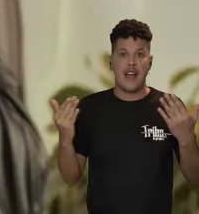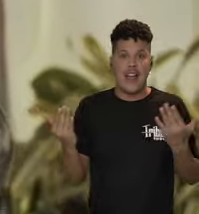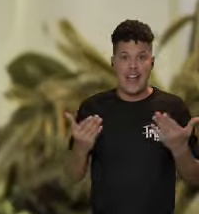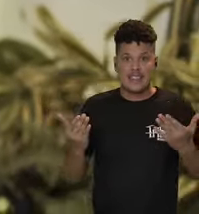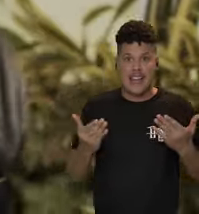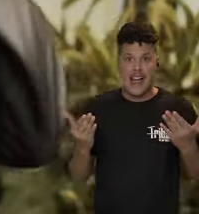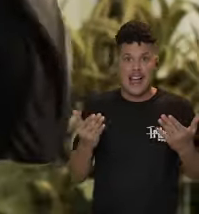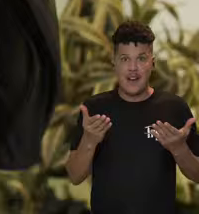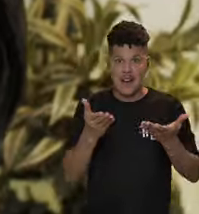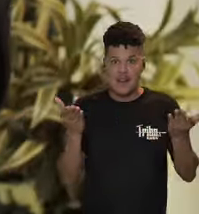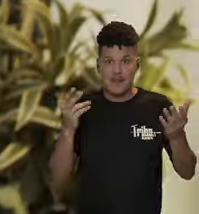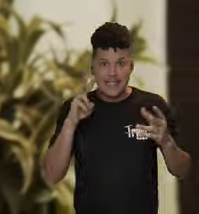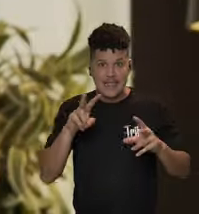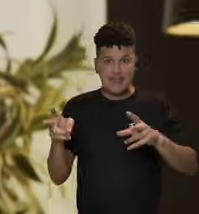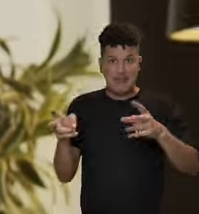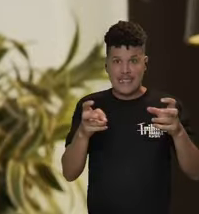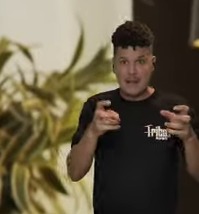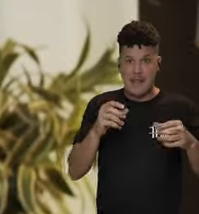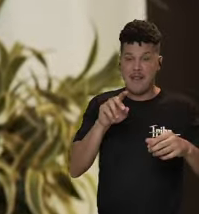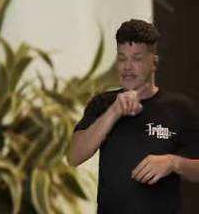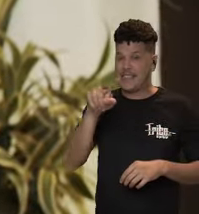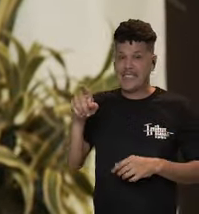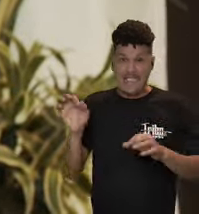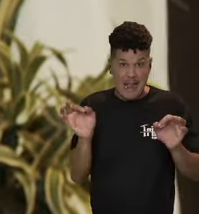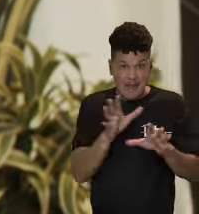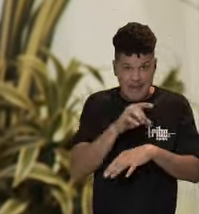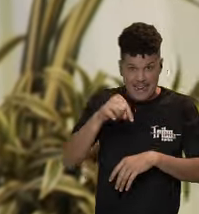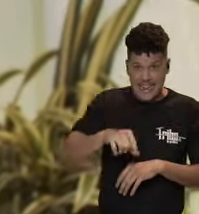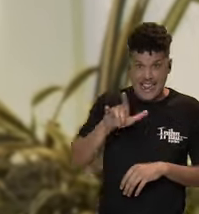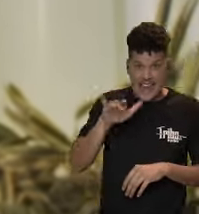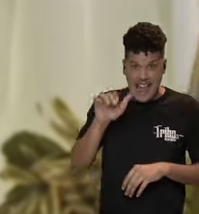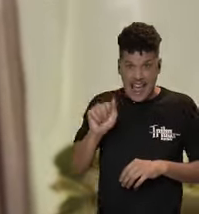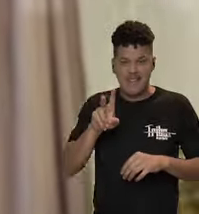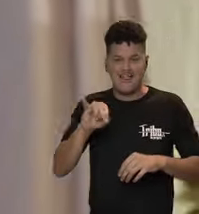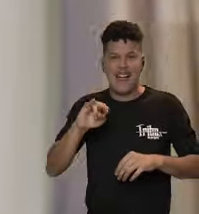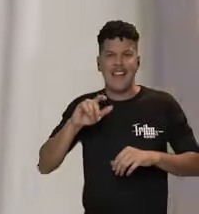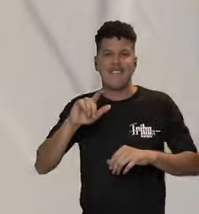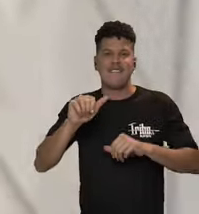pra vocês que vão virar a noite daqui a pouco aí, quando acabar a live, todo mundo segue.